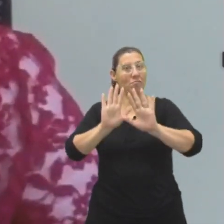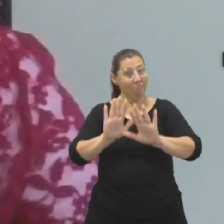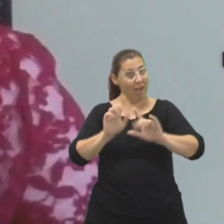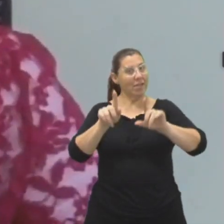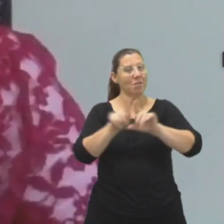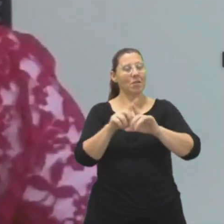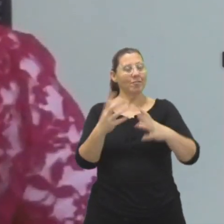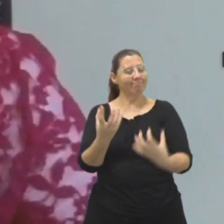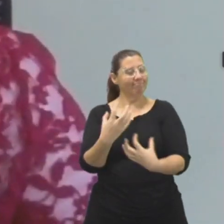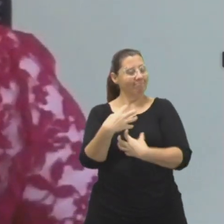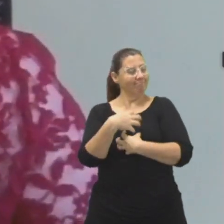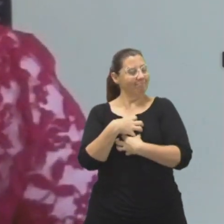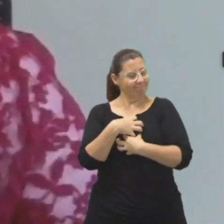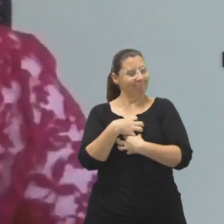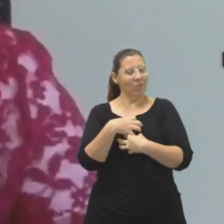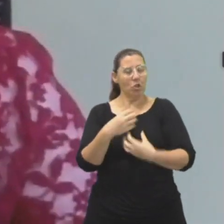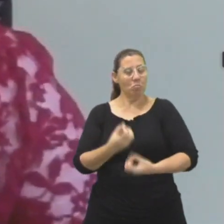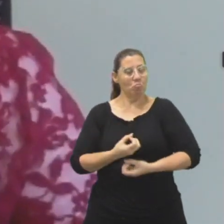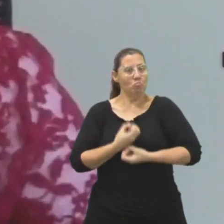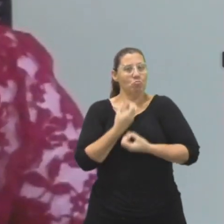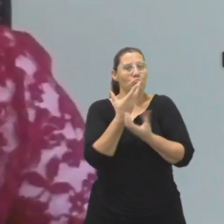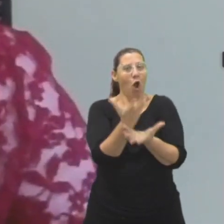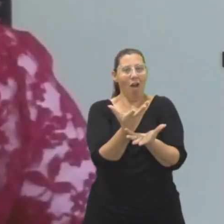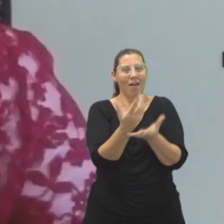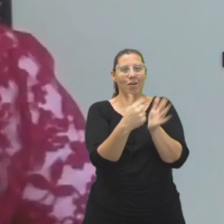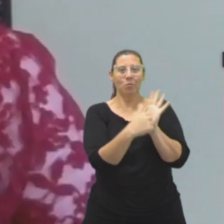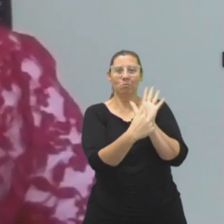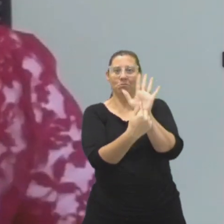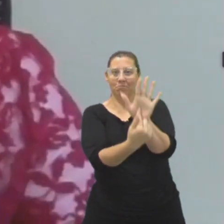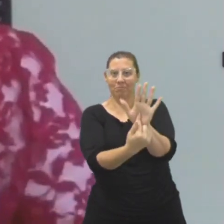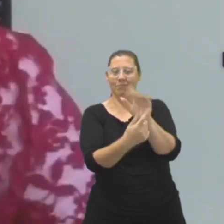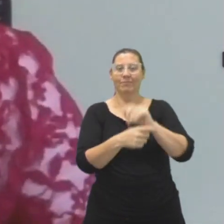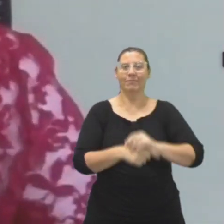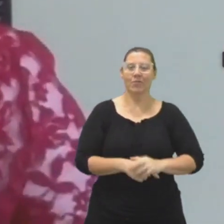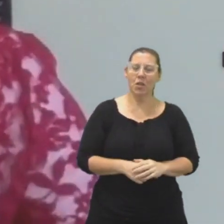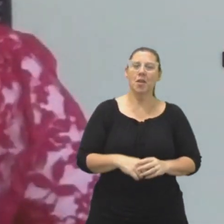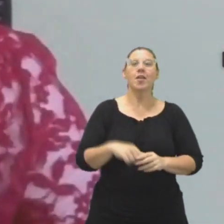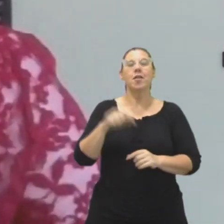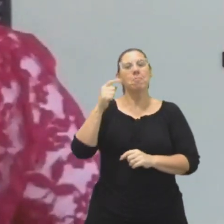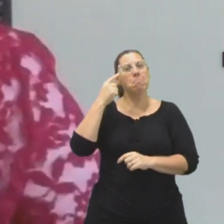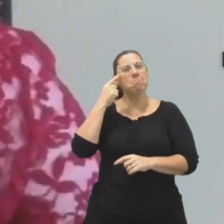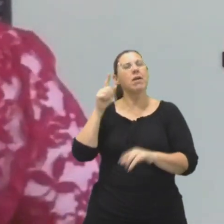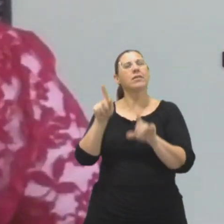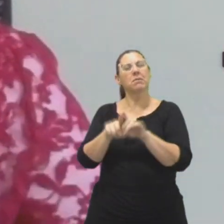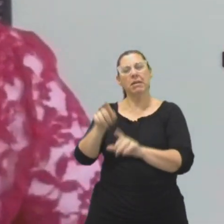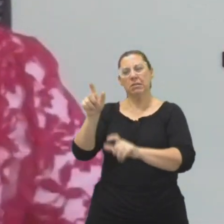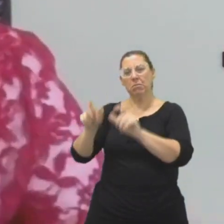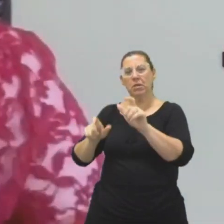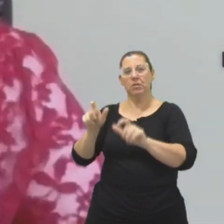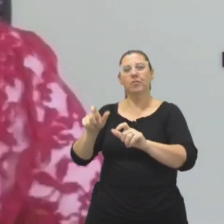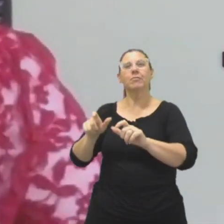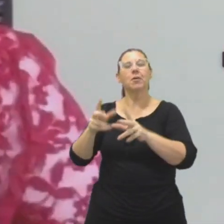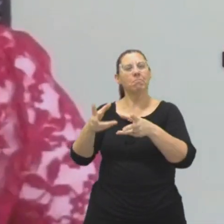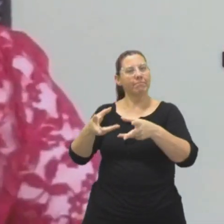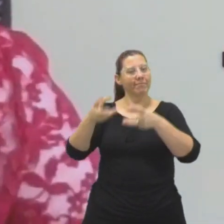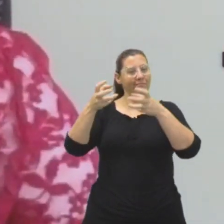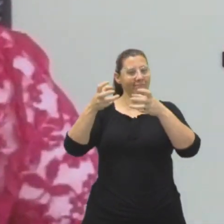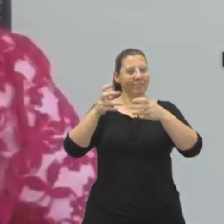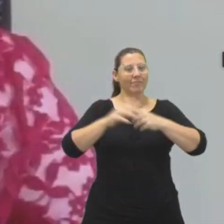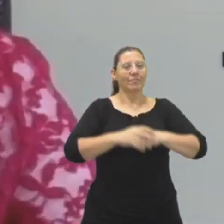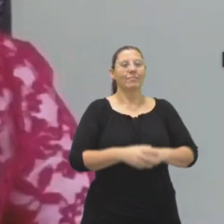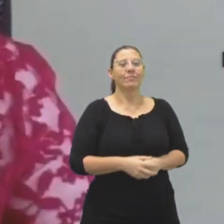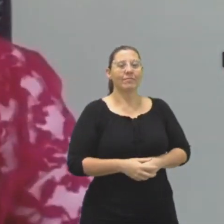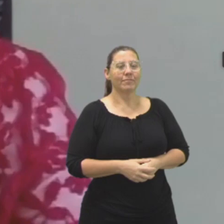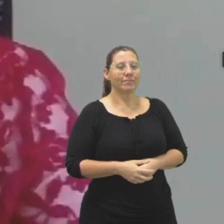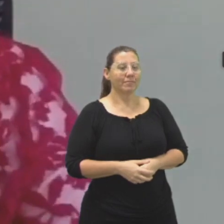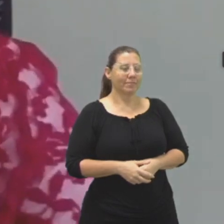de um sentimento, do que ele sente, do que ele acha que as pessoas devem também perceber diante de